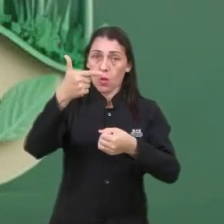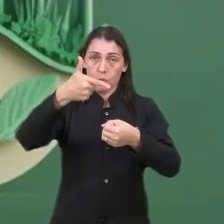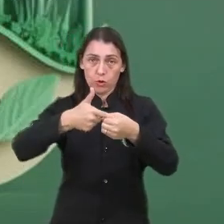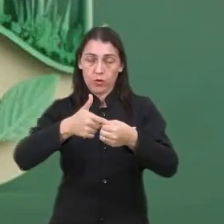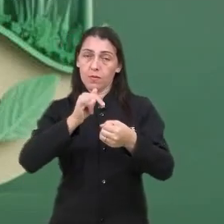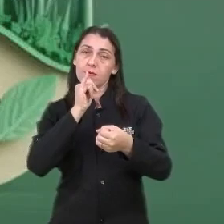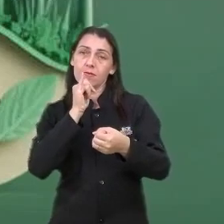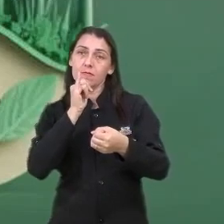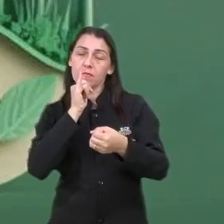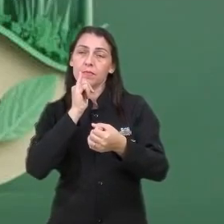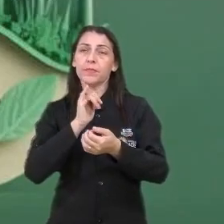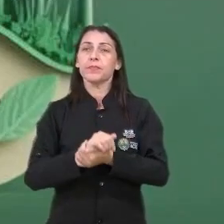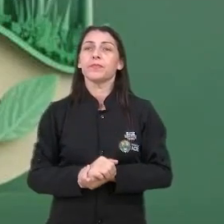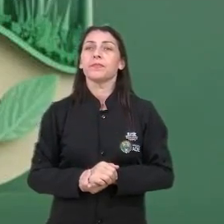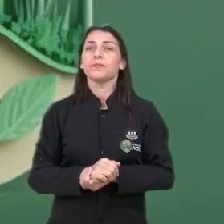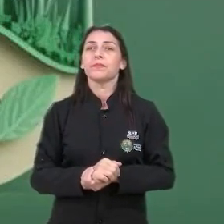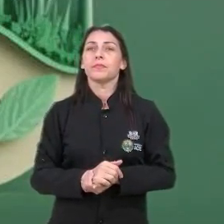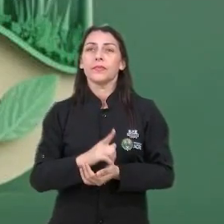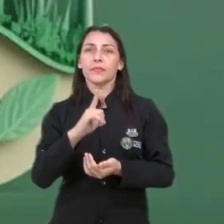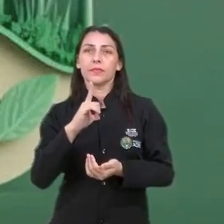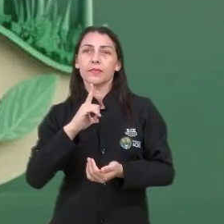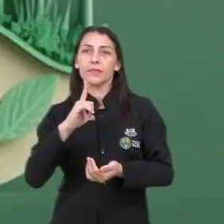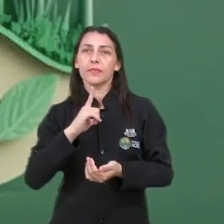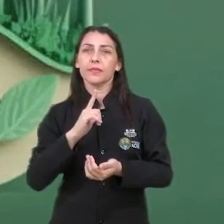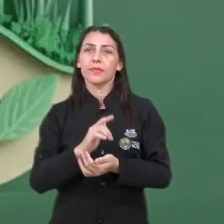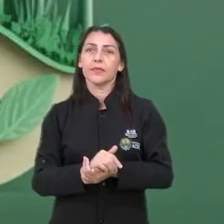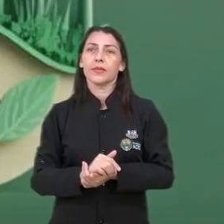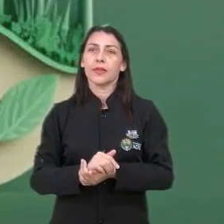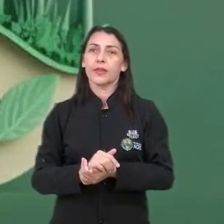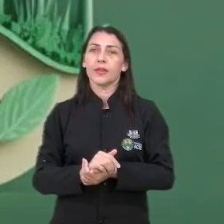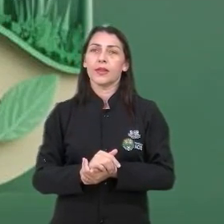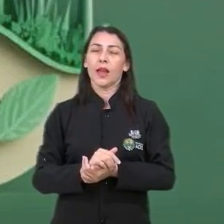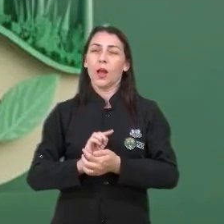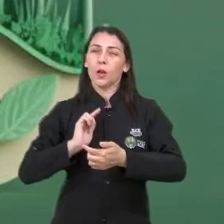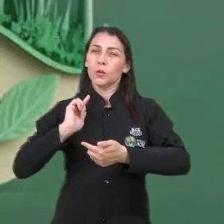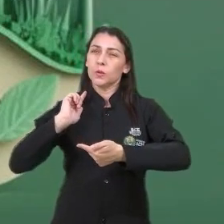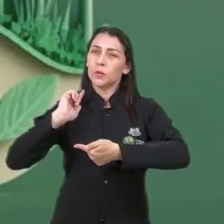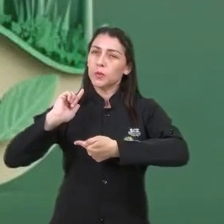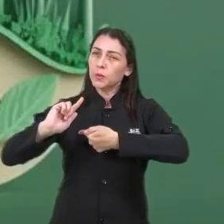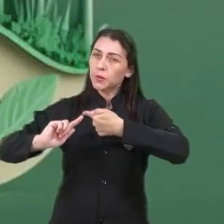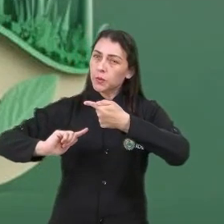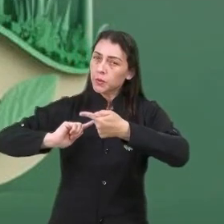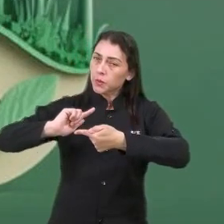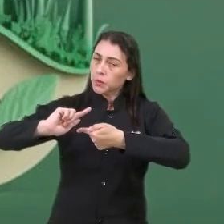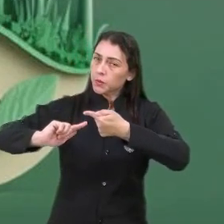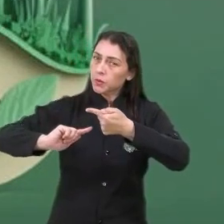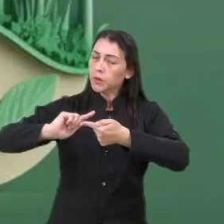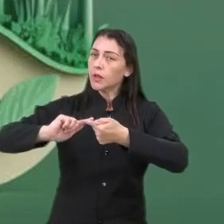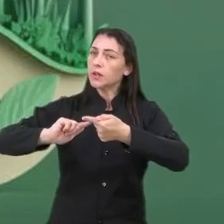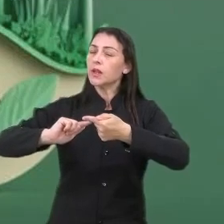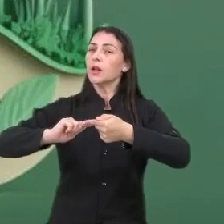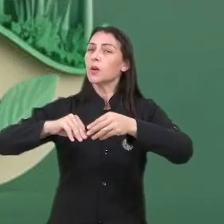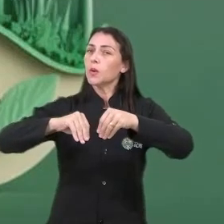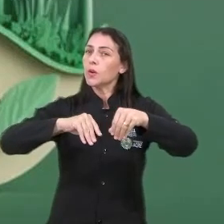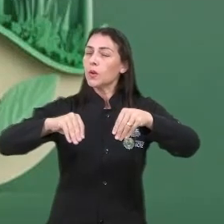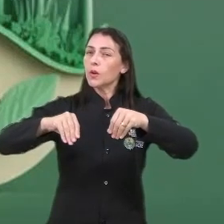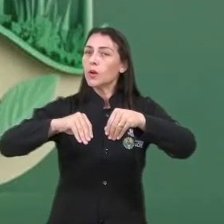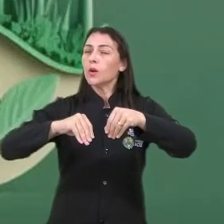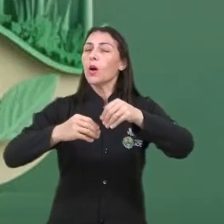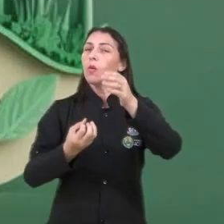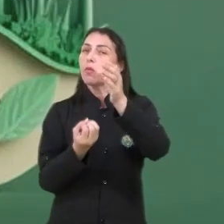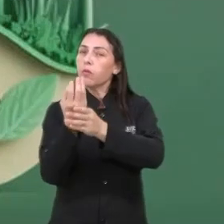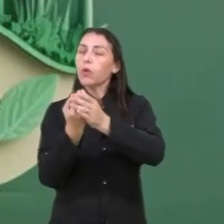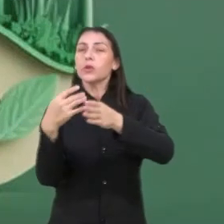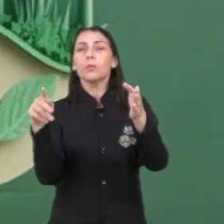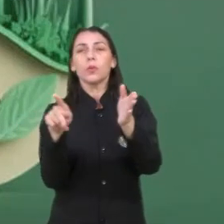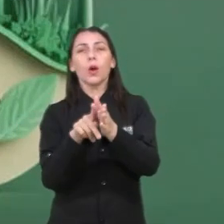exemplo. Né? Então, nós vamos ter aqui o mapeamento da geração desses resíduos por fonte geradora.